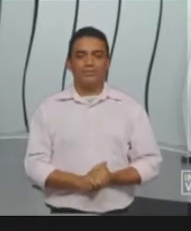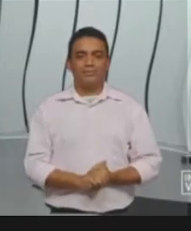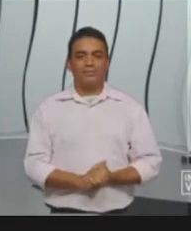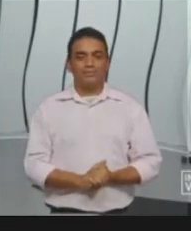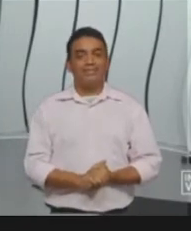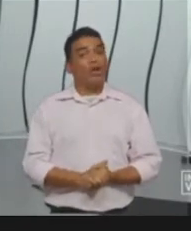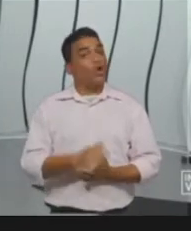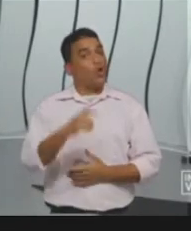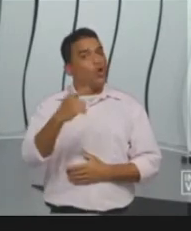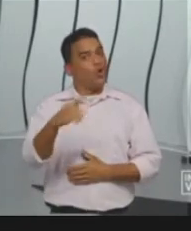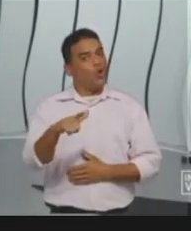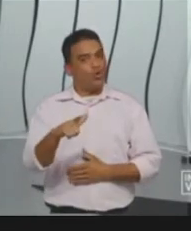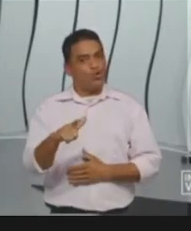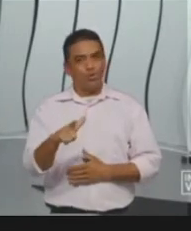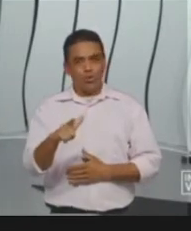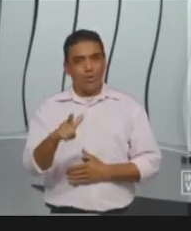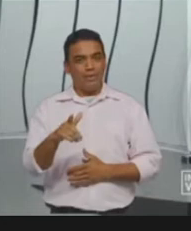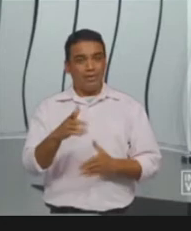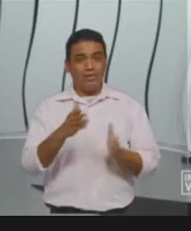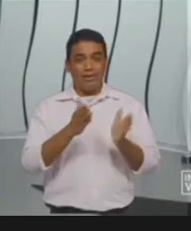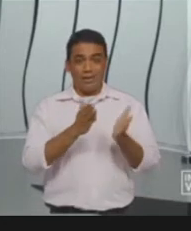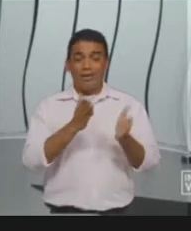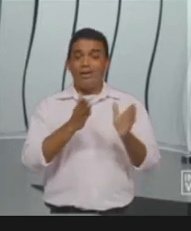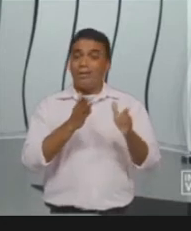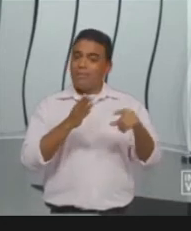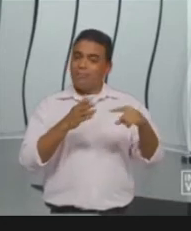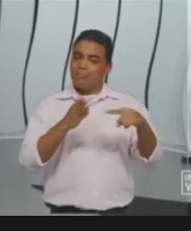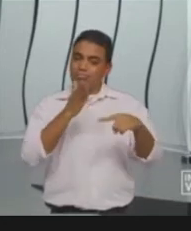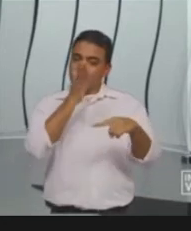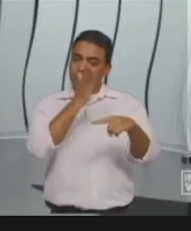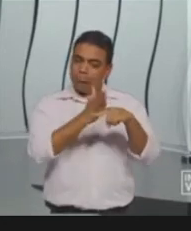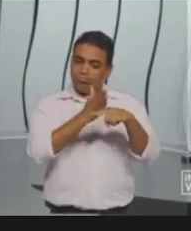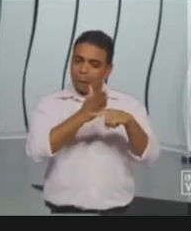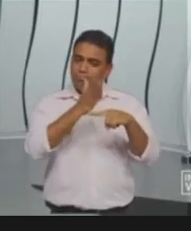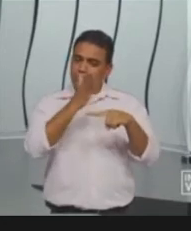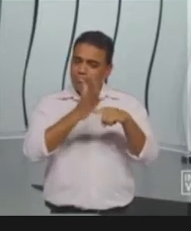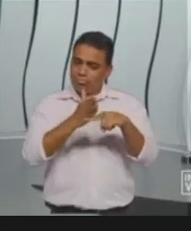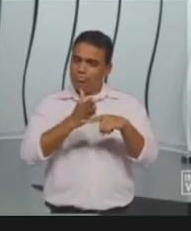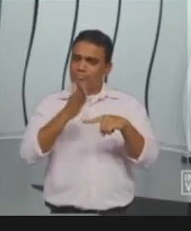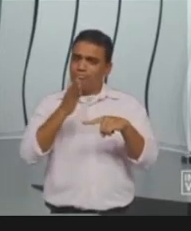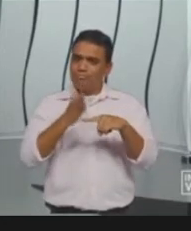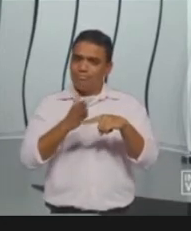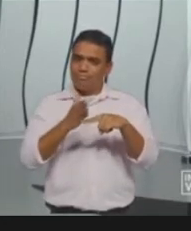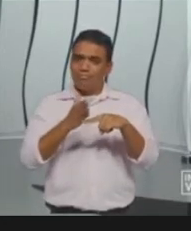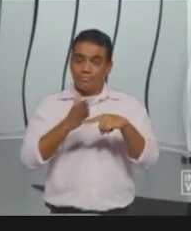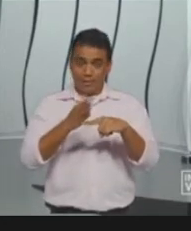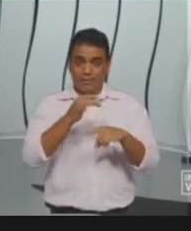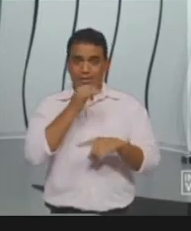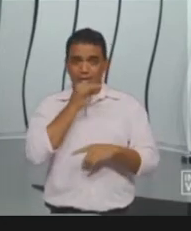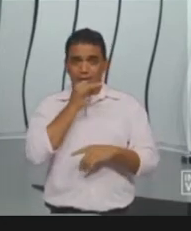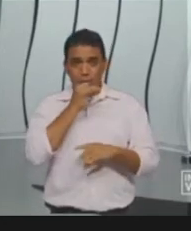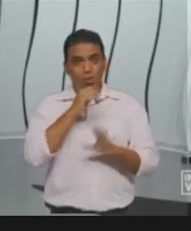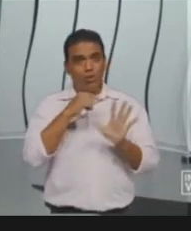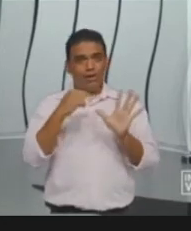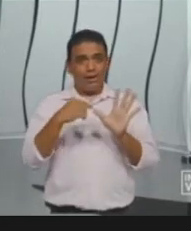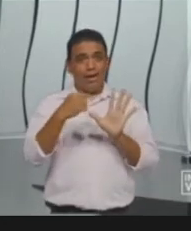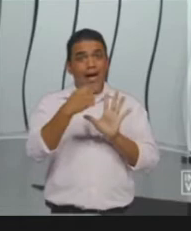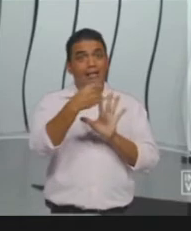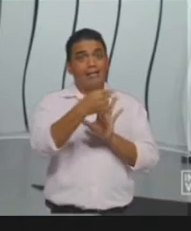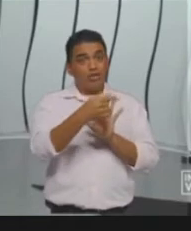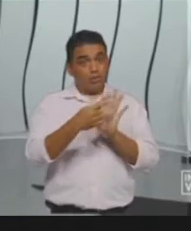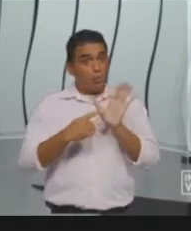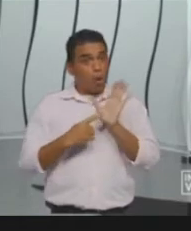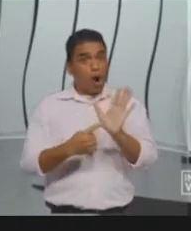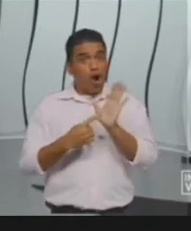Fragmentação, outro tipo de reprodução assexuada. Eu quero que você perceba aqui, ó, que cada tipo de reprodução aqui